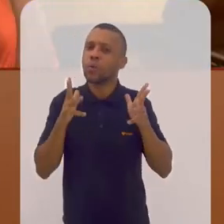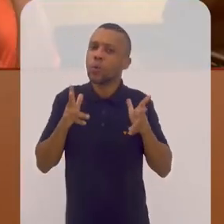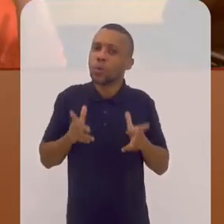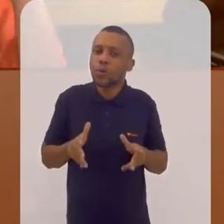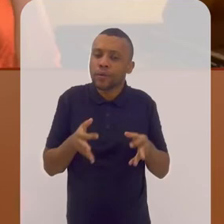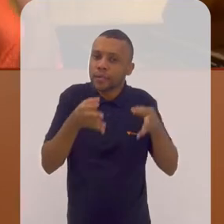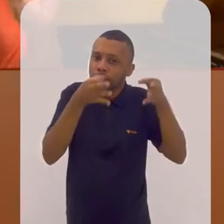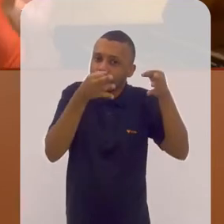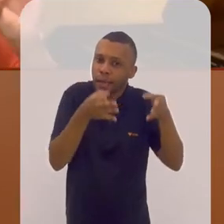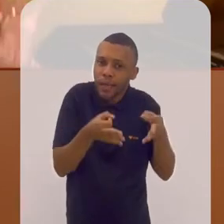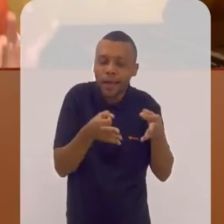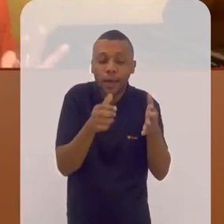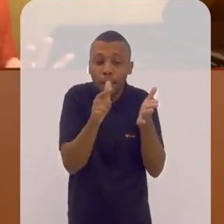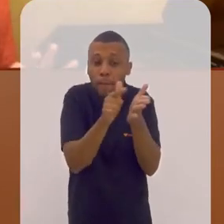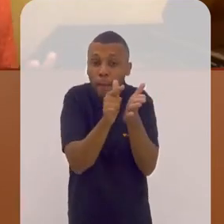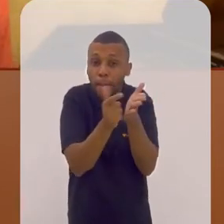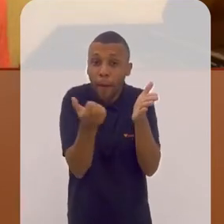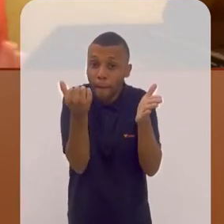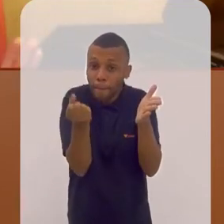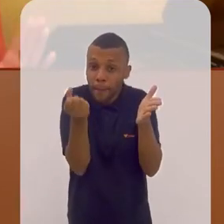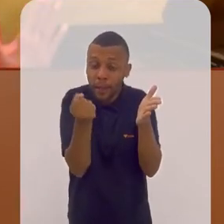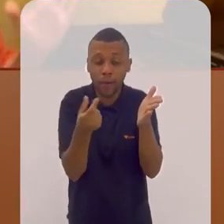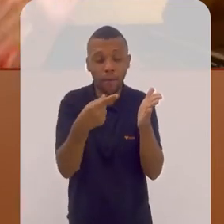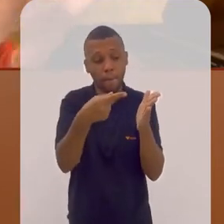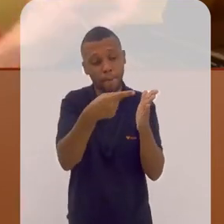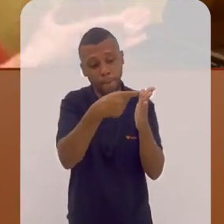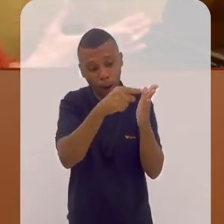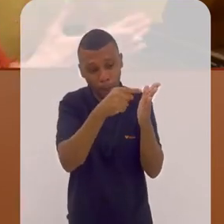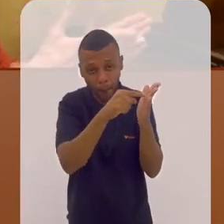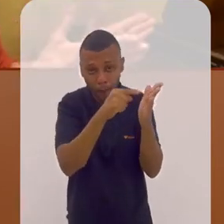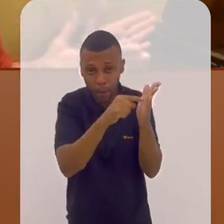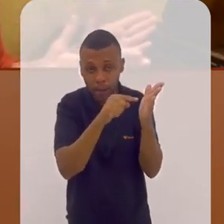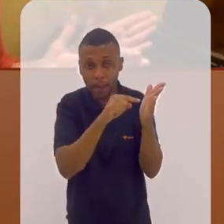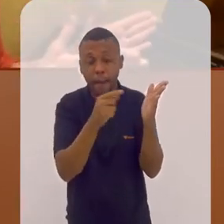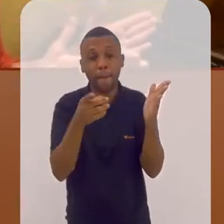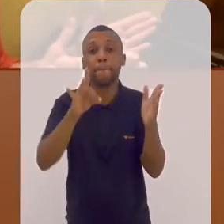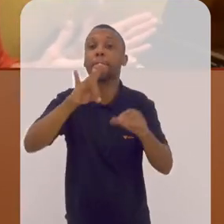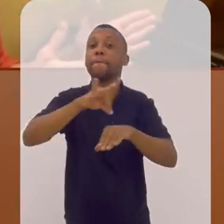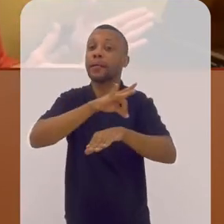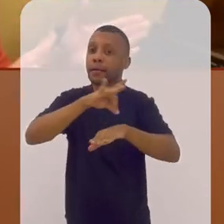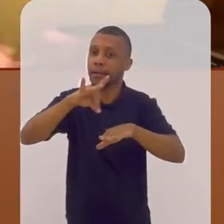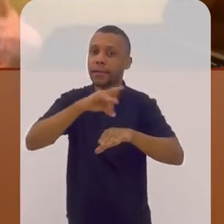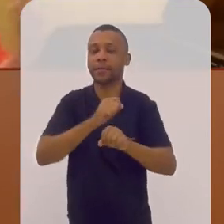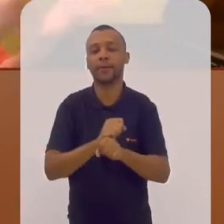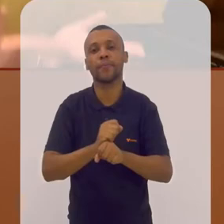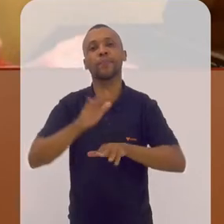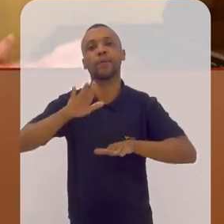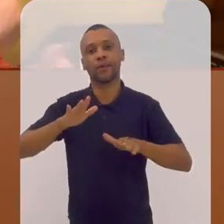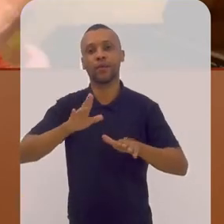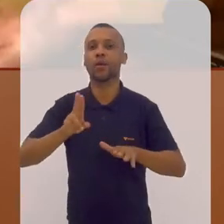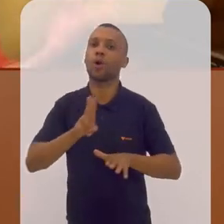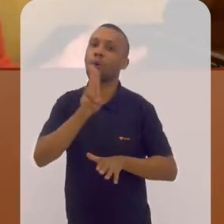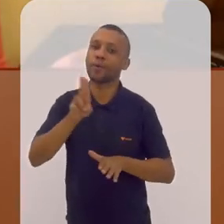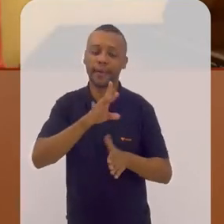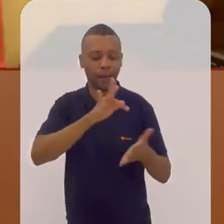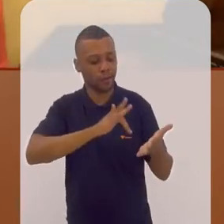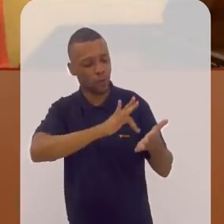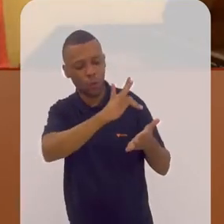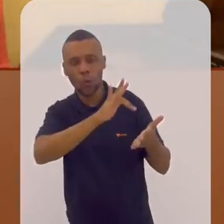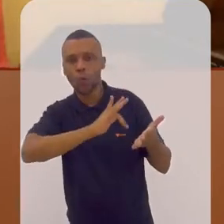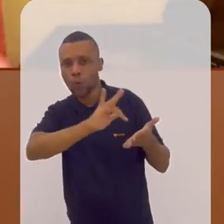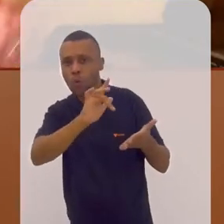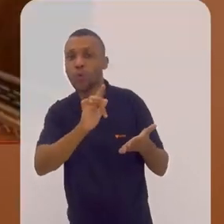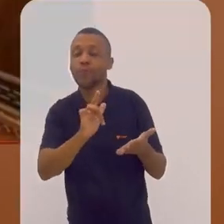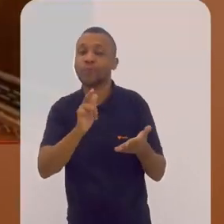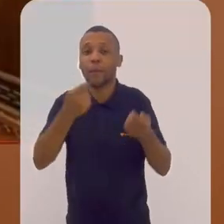limpinha, bolinhas pretas no papel branco, eventualmente ler com o tablet, né? Eu, quando preciso ler música agora